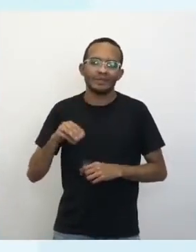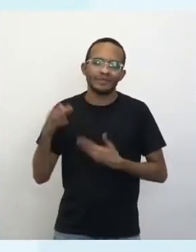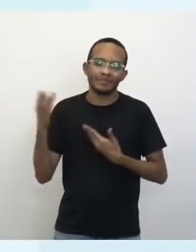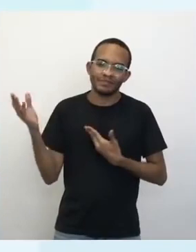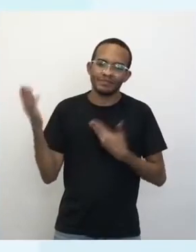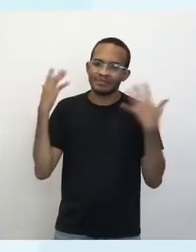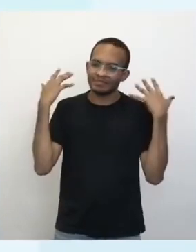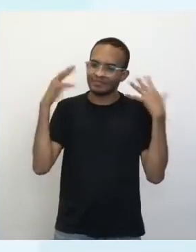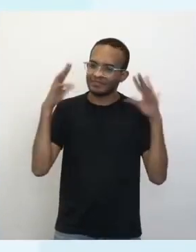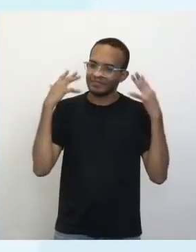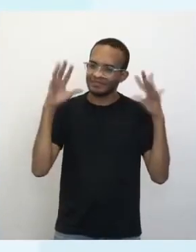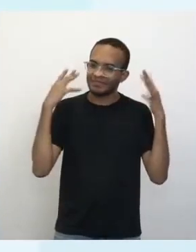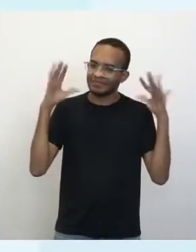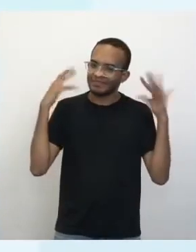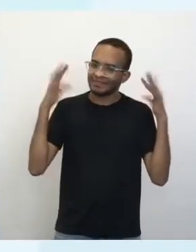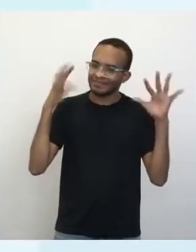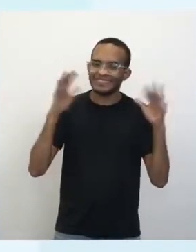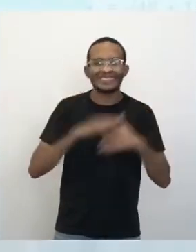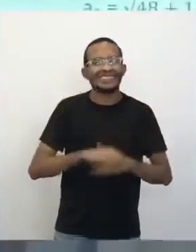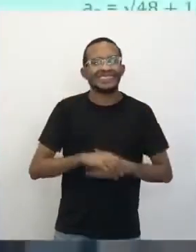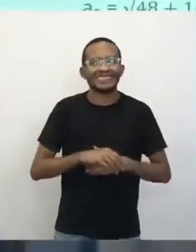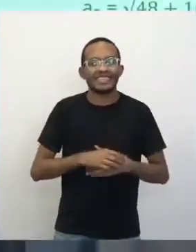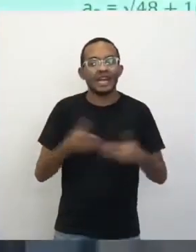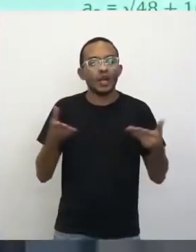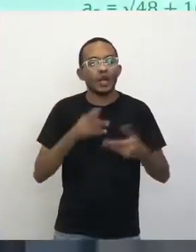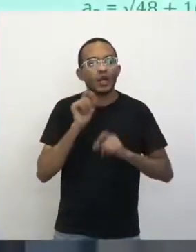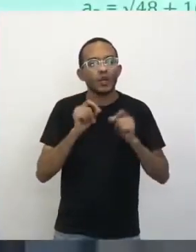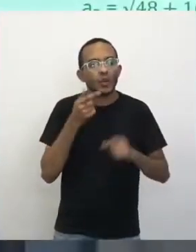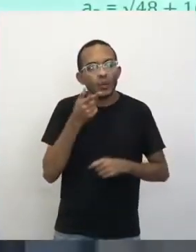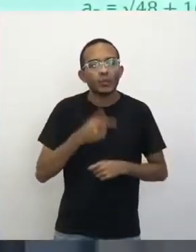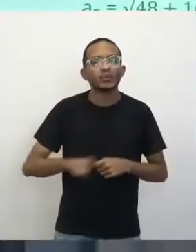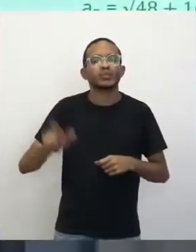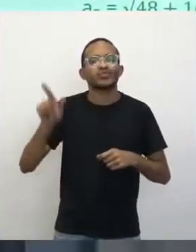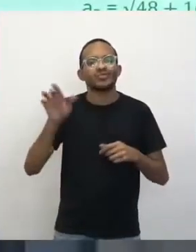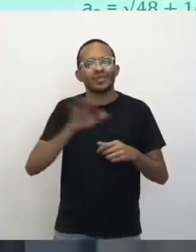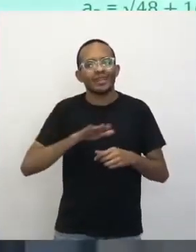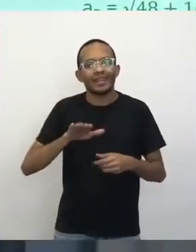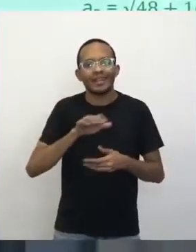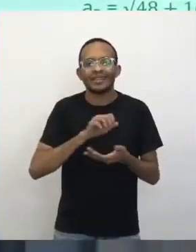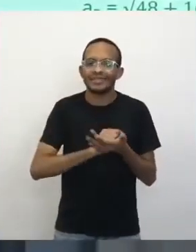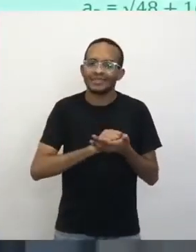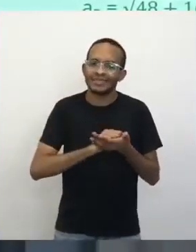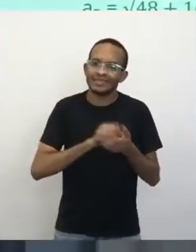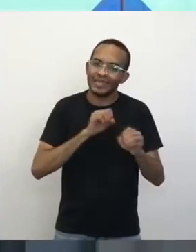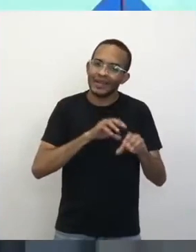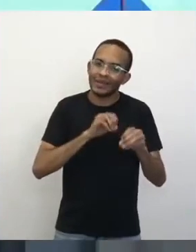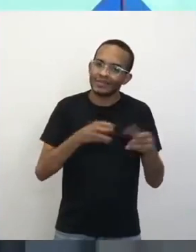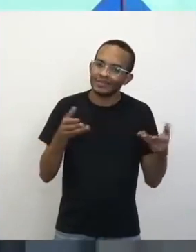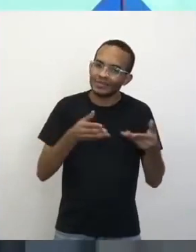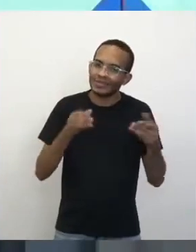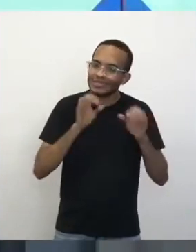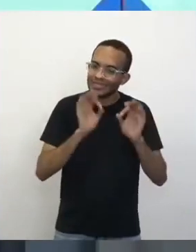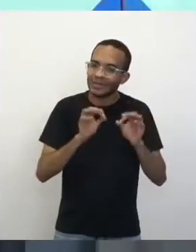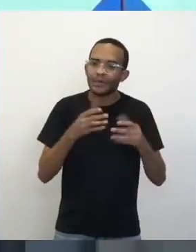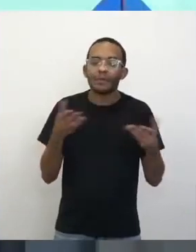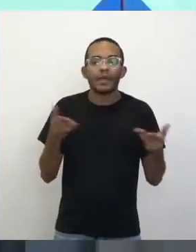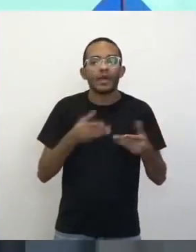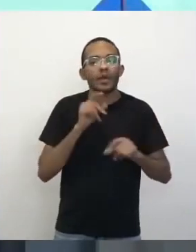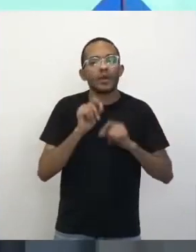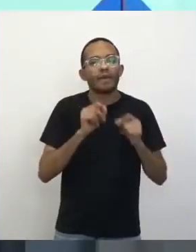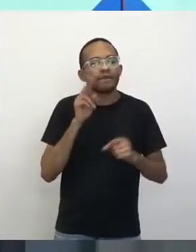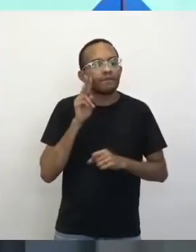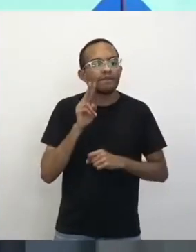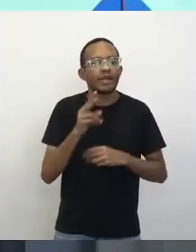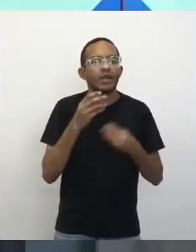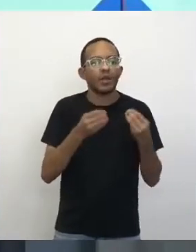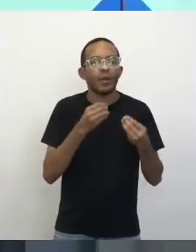centímetros. Parabéns! E agora, vamos para a última parte da nossa aula de hoje? Então, agora, vamos